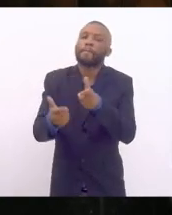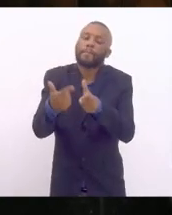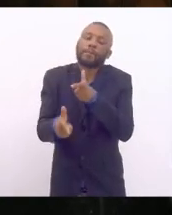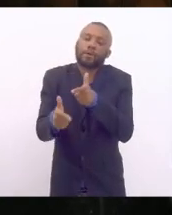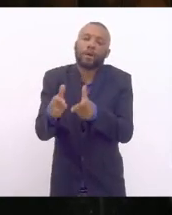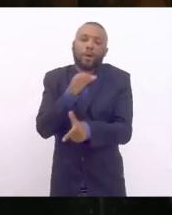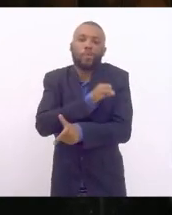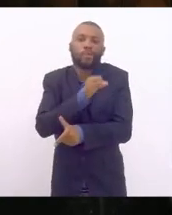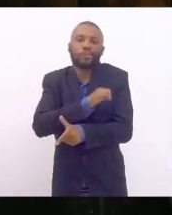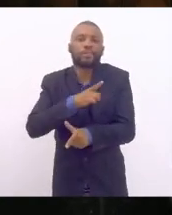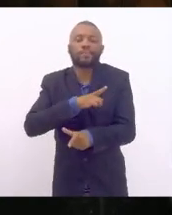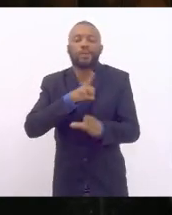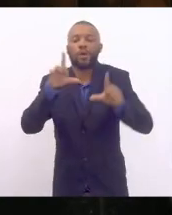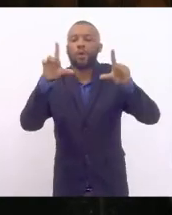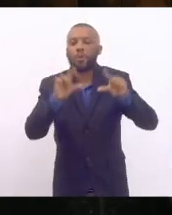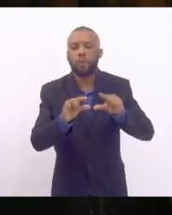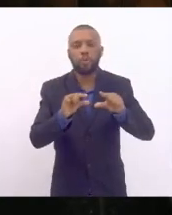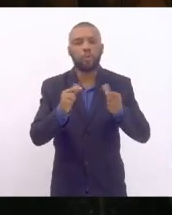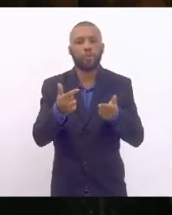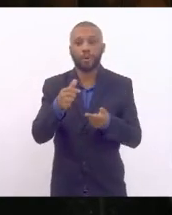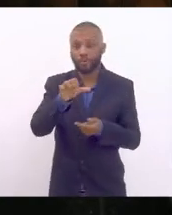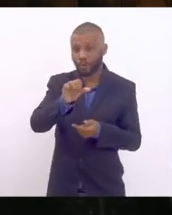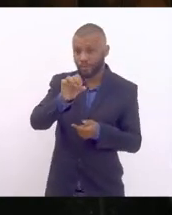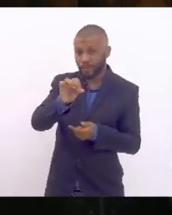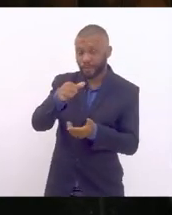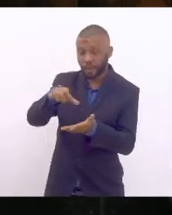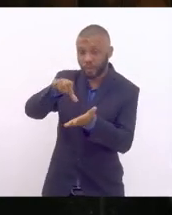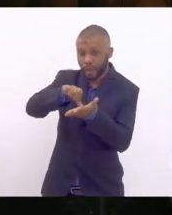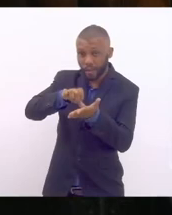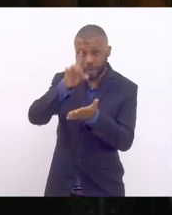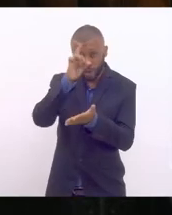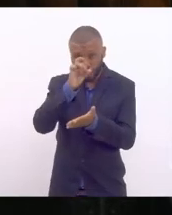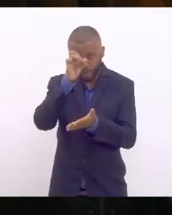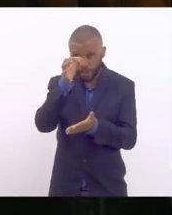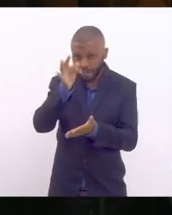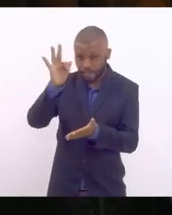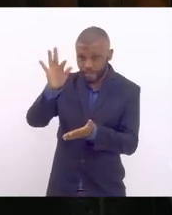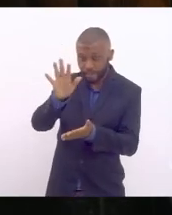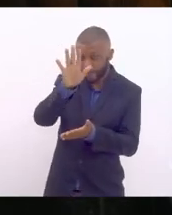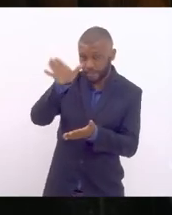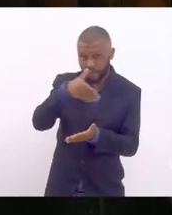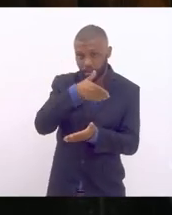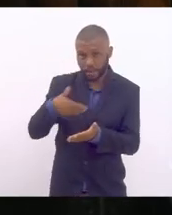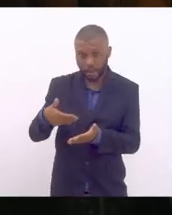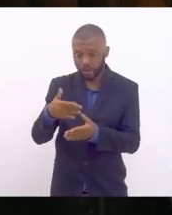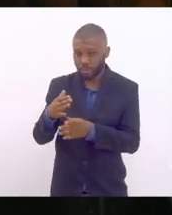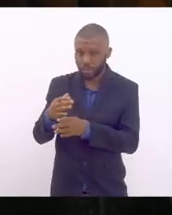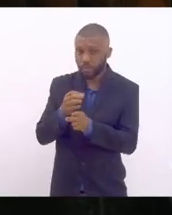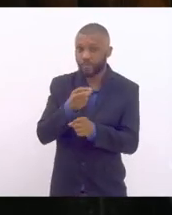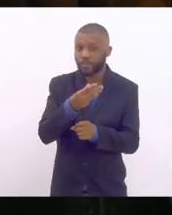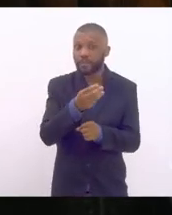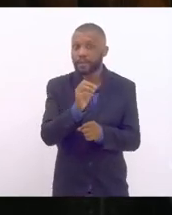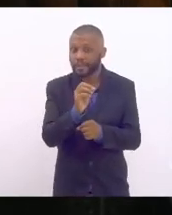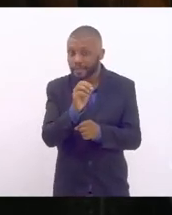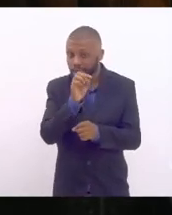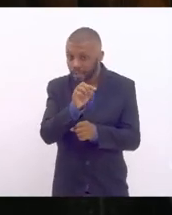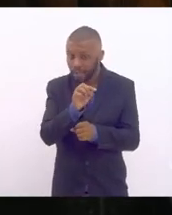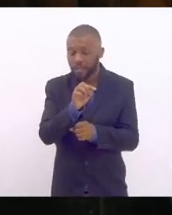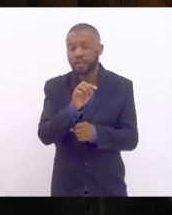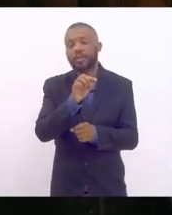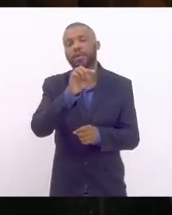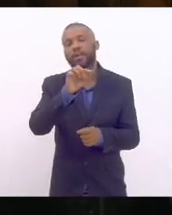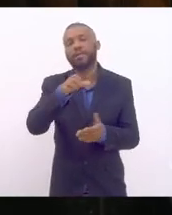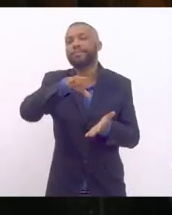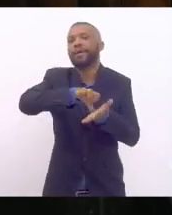brutal dos 90 unidades hospitalares que tem no Brasil federal 30 unidades hospitalares estão no estado do Rio de Janeiro